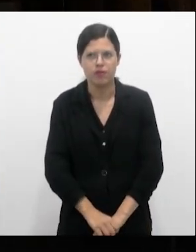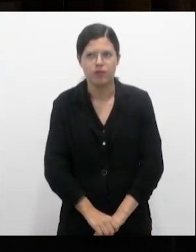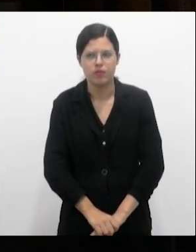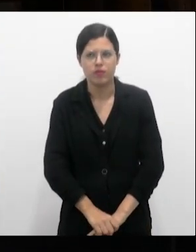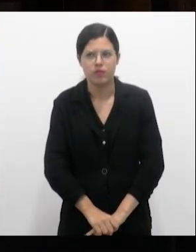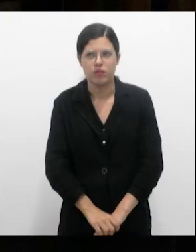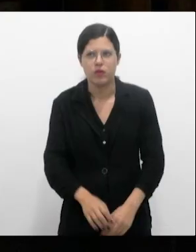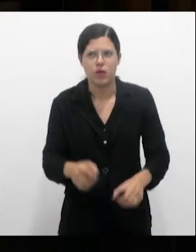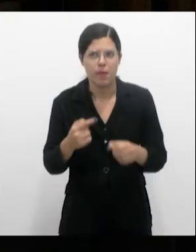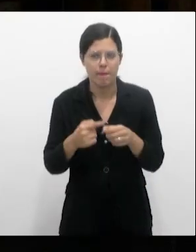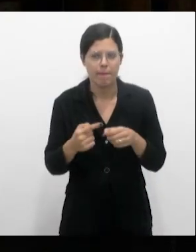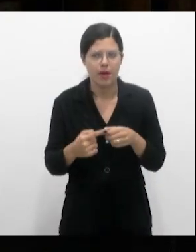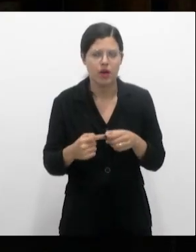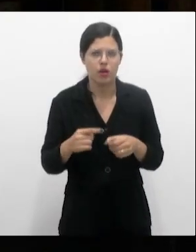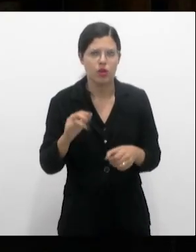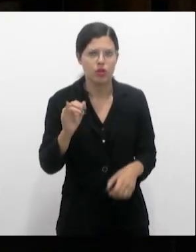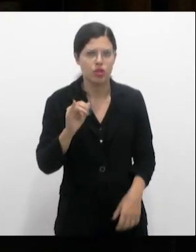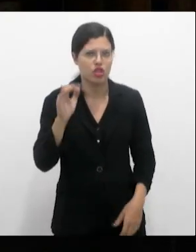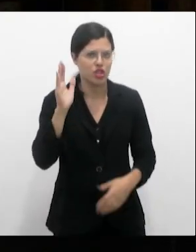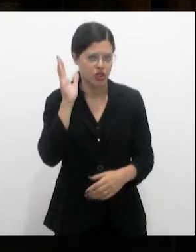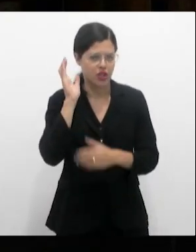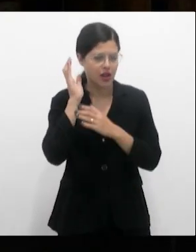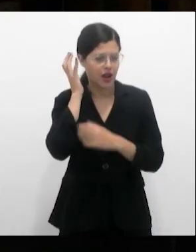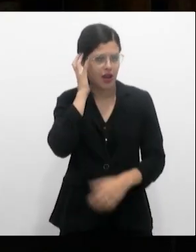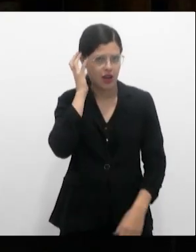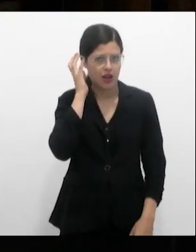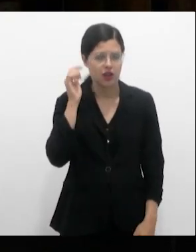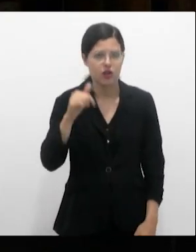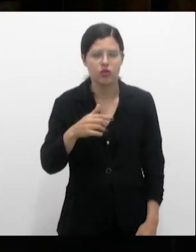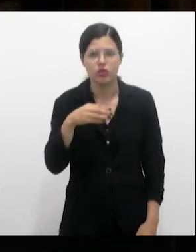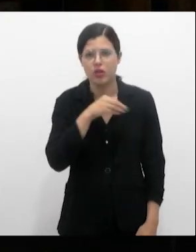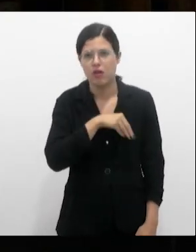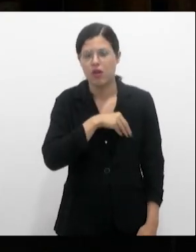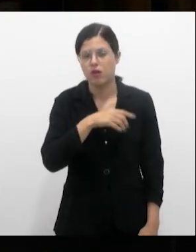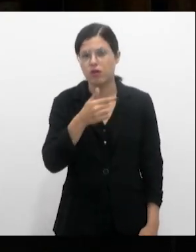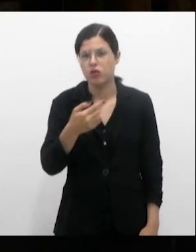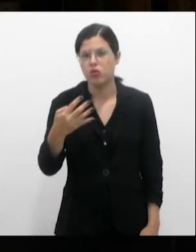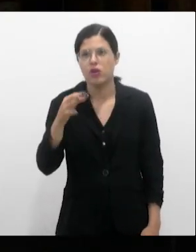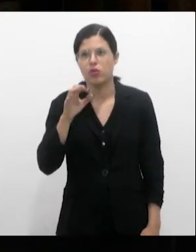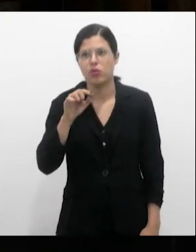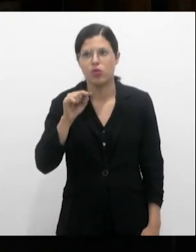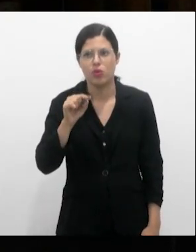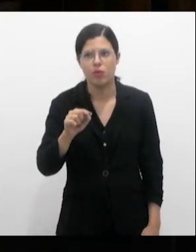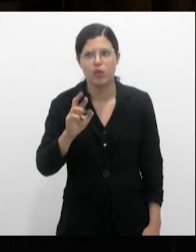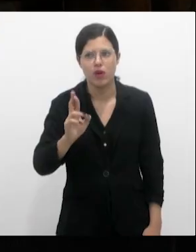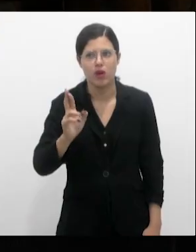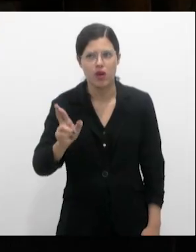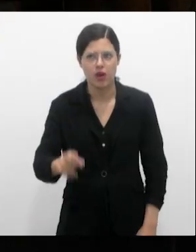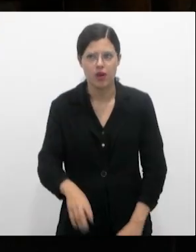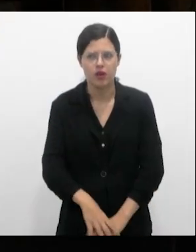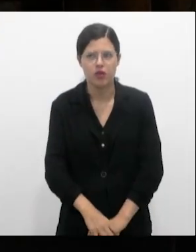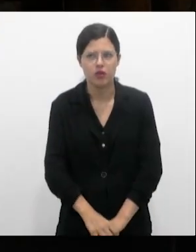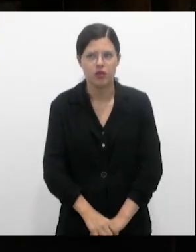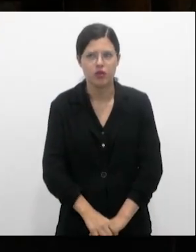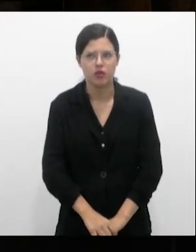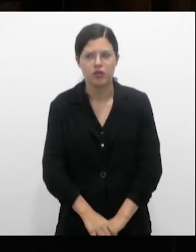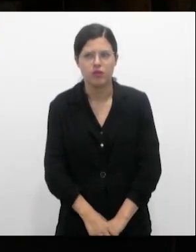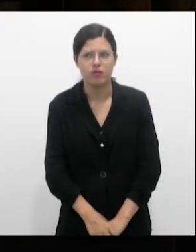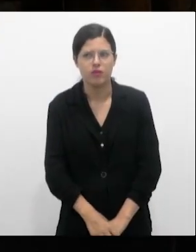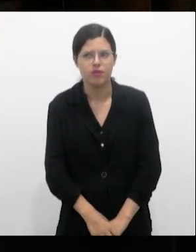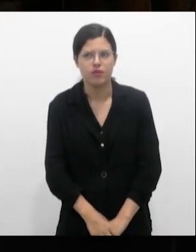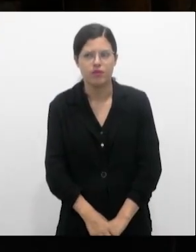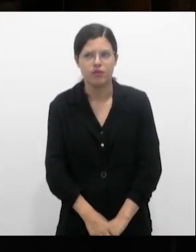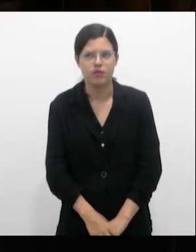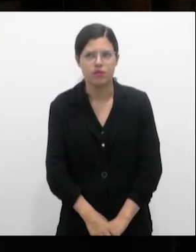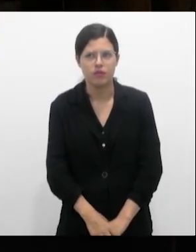do bairro de Icaraí, cujo salário é R$24 mil, e lá vai fumaça. Ele